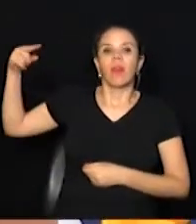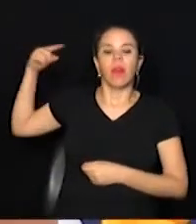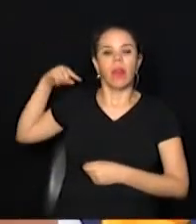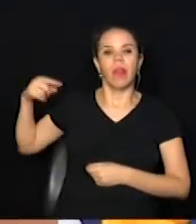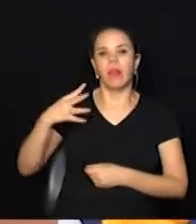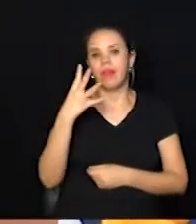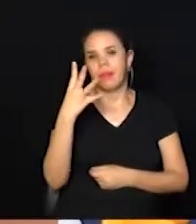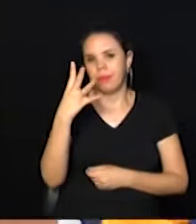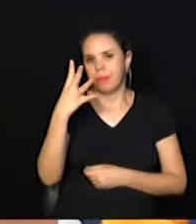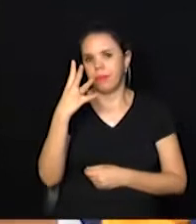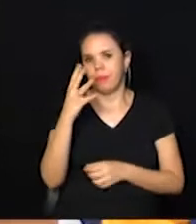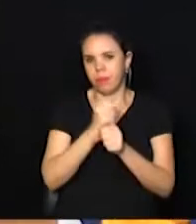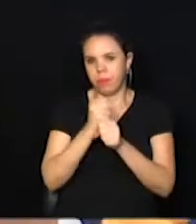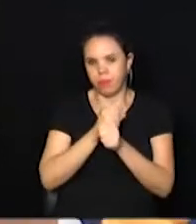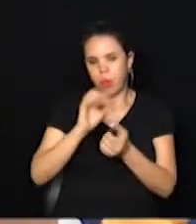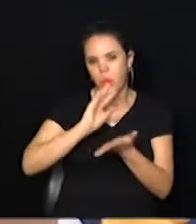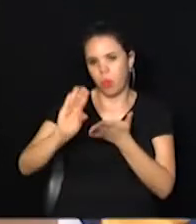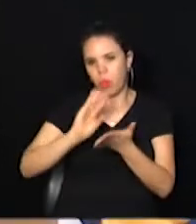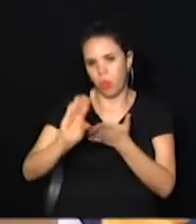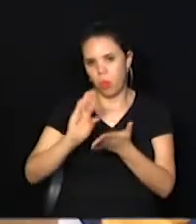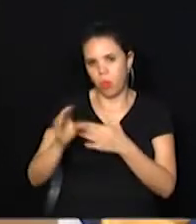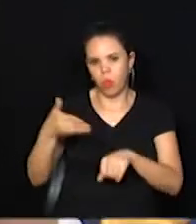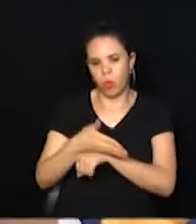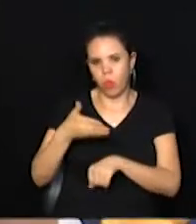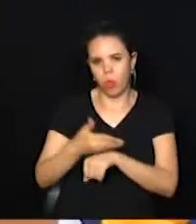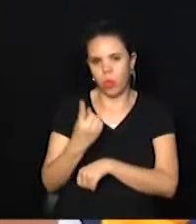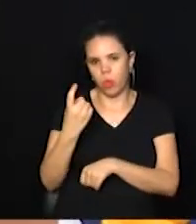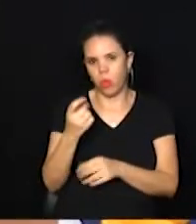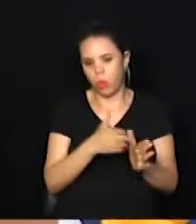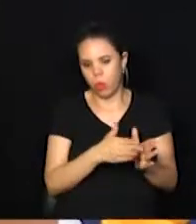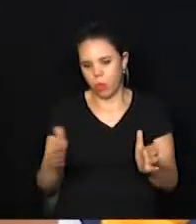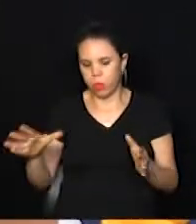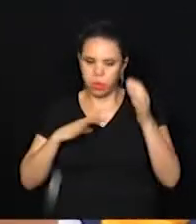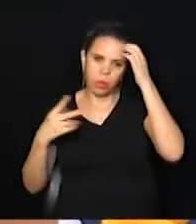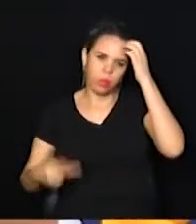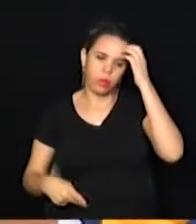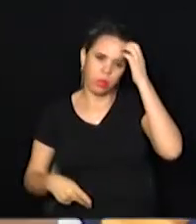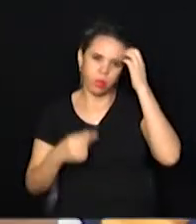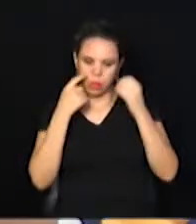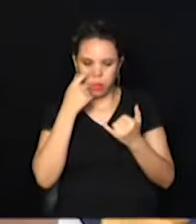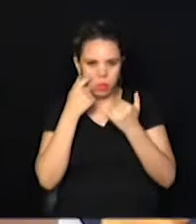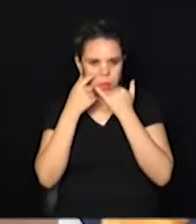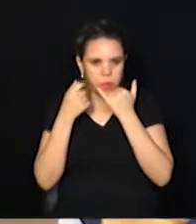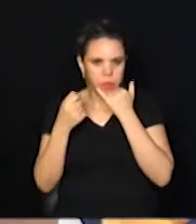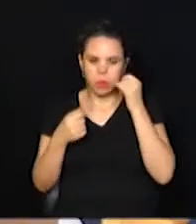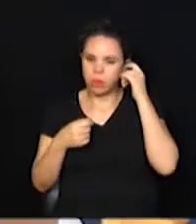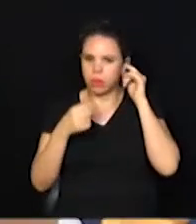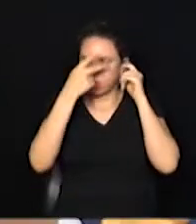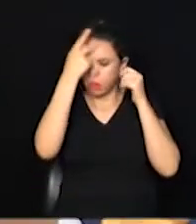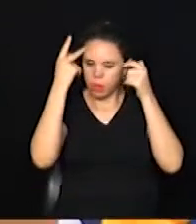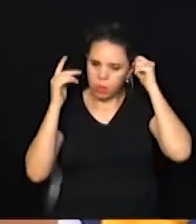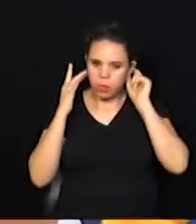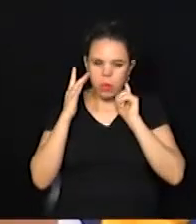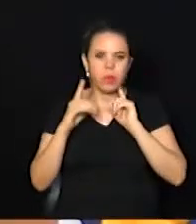4 anos de orçamento participativo. Foi o único período dessa cidade. Me perdoem aqueles que acham que houve